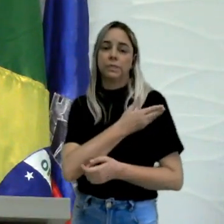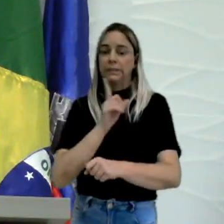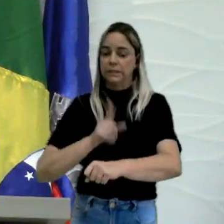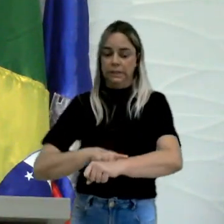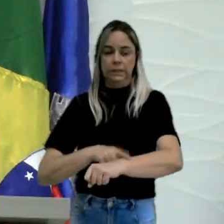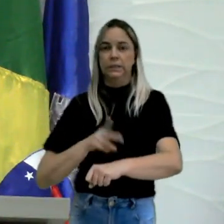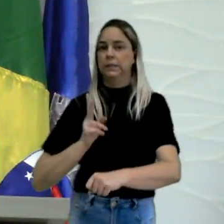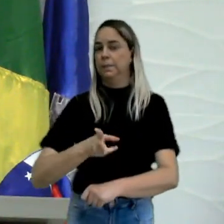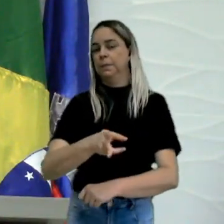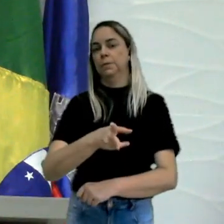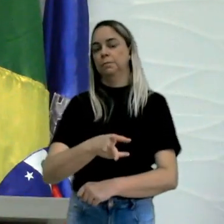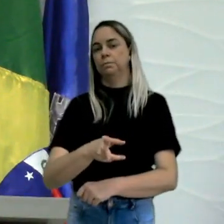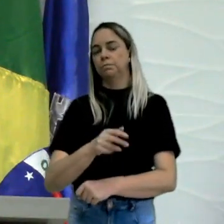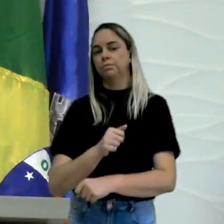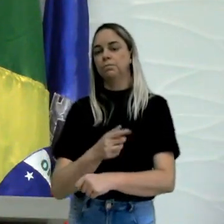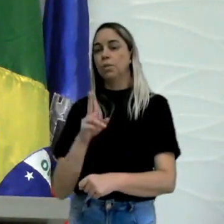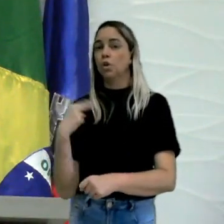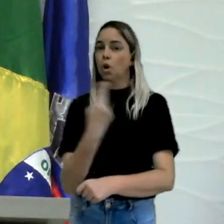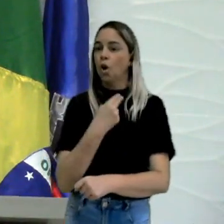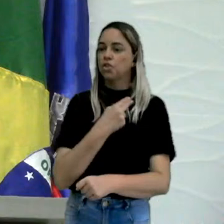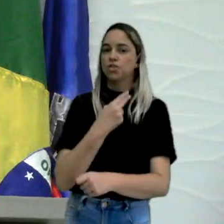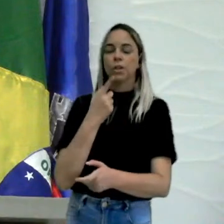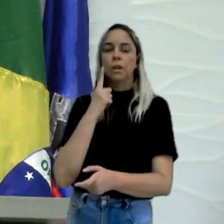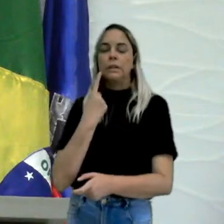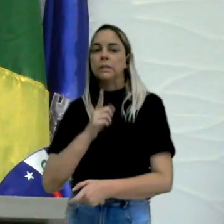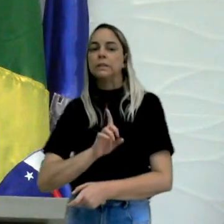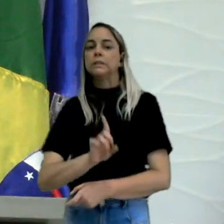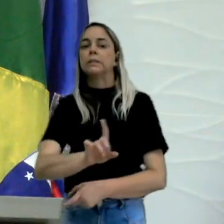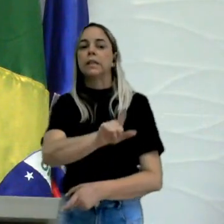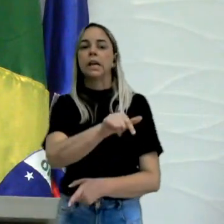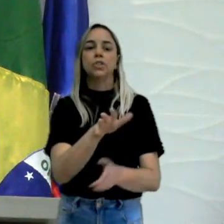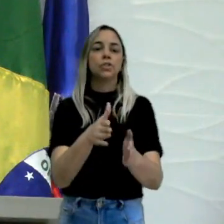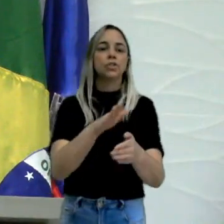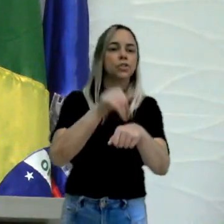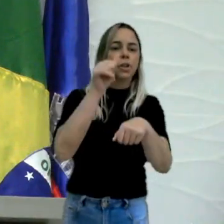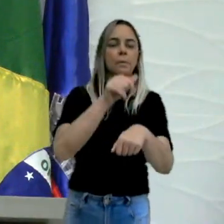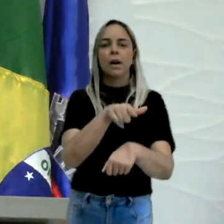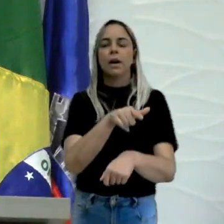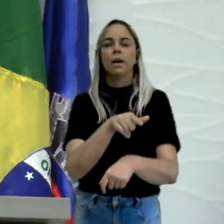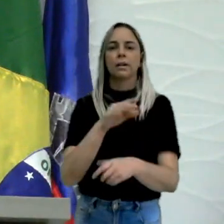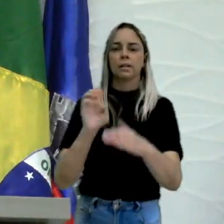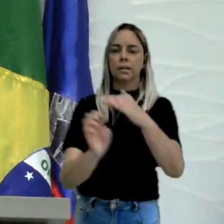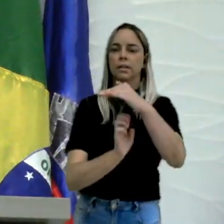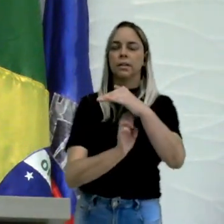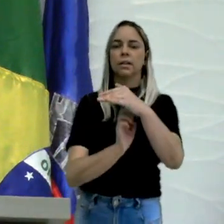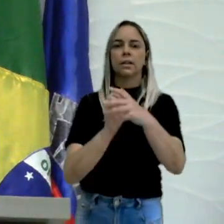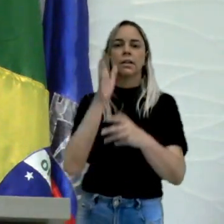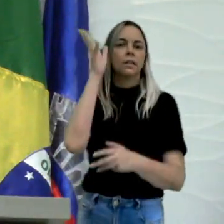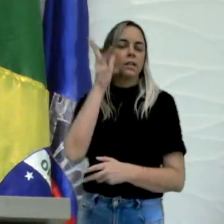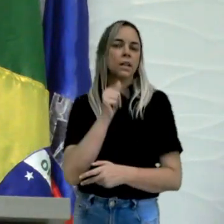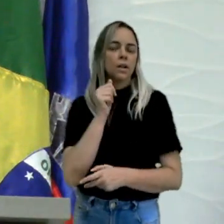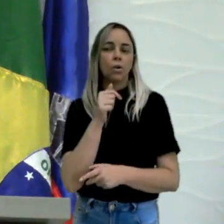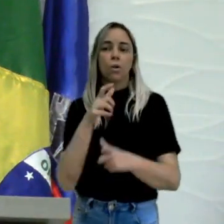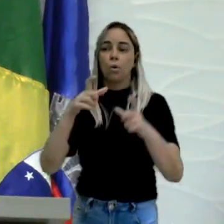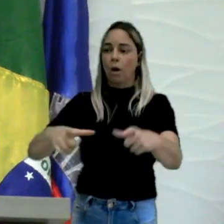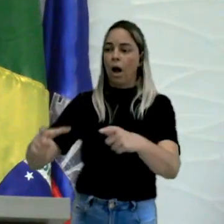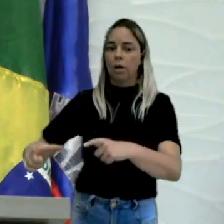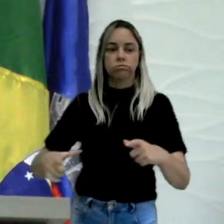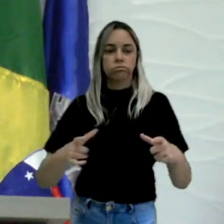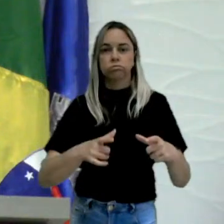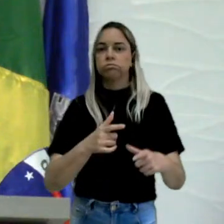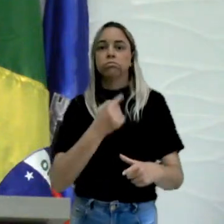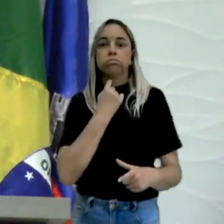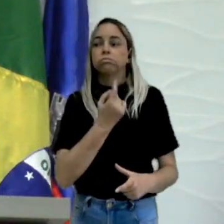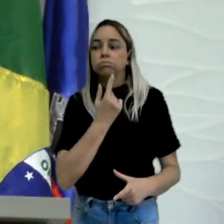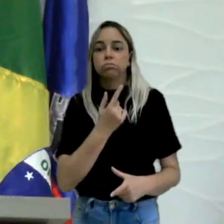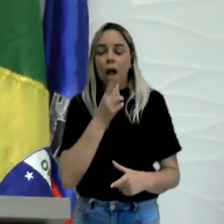atrás do nosso amigo empresário Zé Almeida, muitos locais não tinham sido abastecidos. Não colocamos